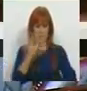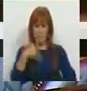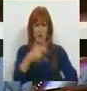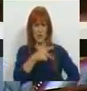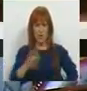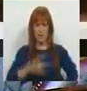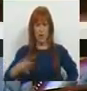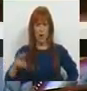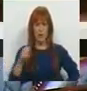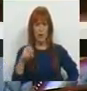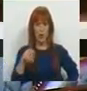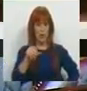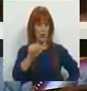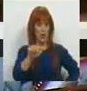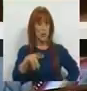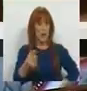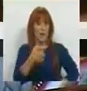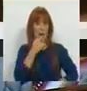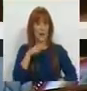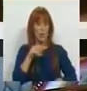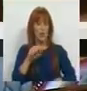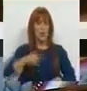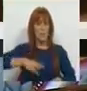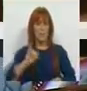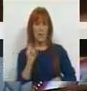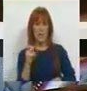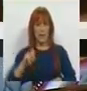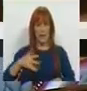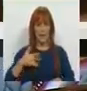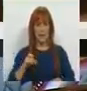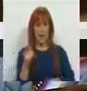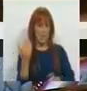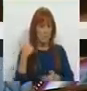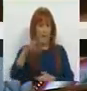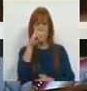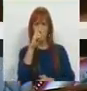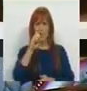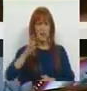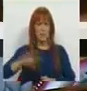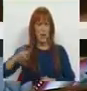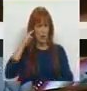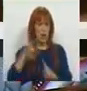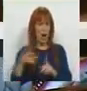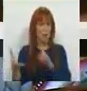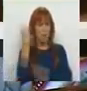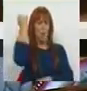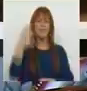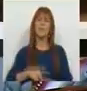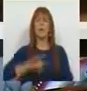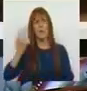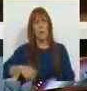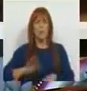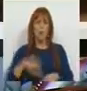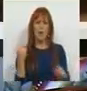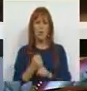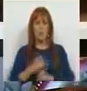de 100 milhões de euros na região e que só no concelho de Mirandela atinge mais de 30 milhões. Felizmente, graças